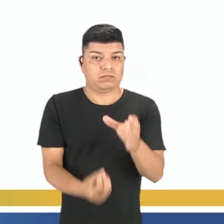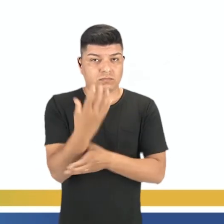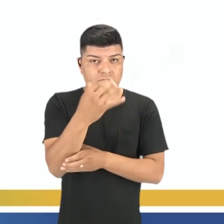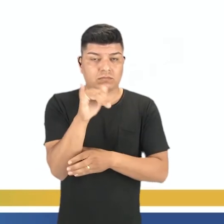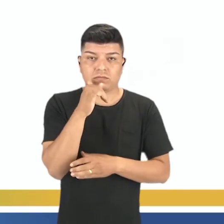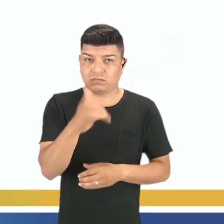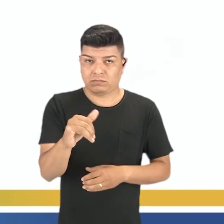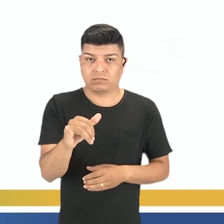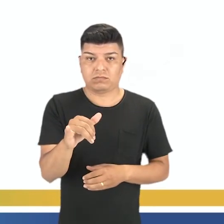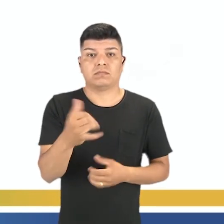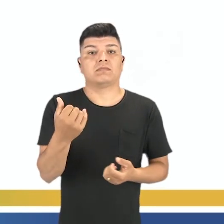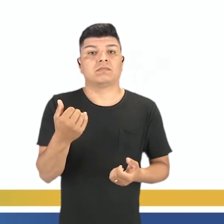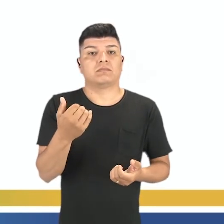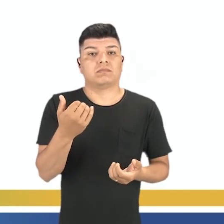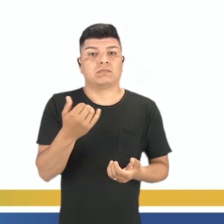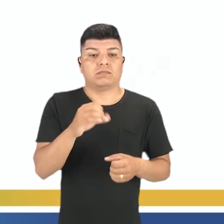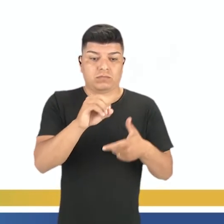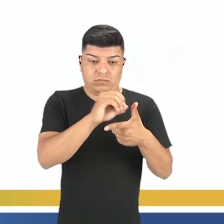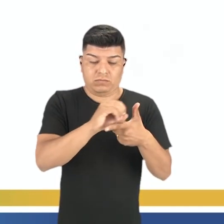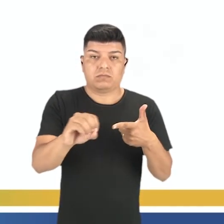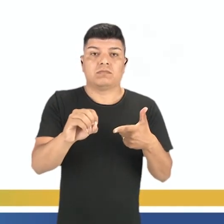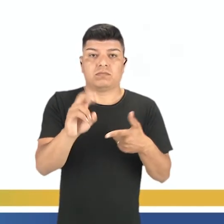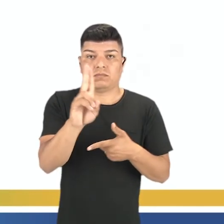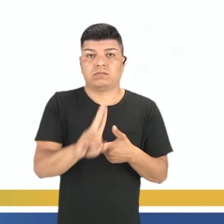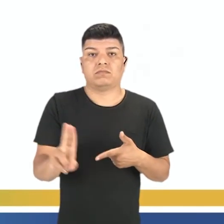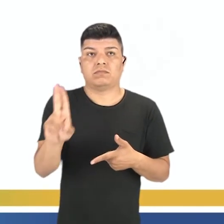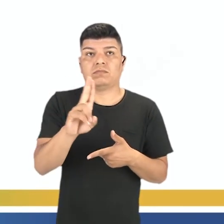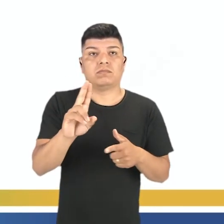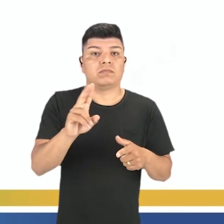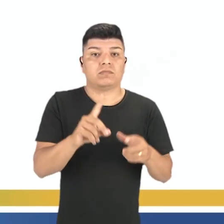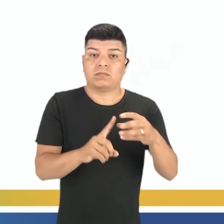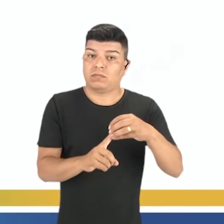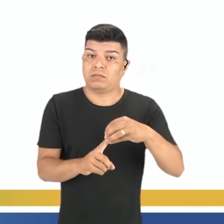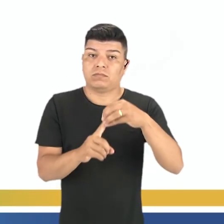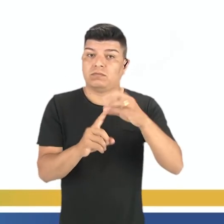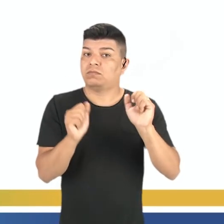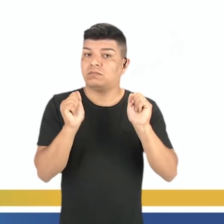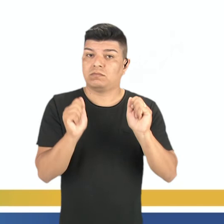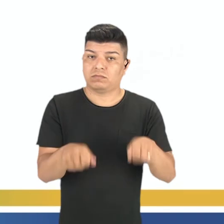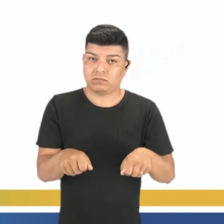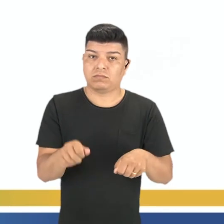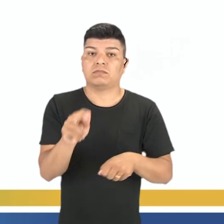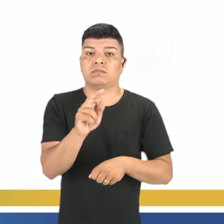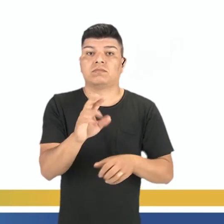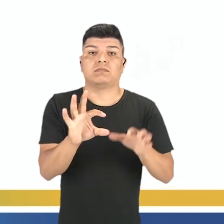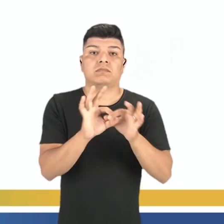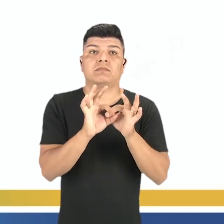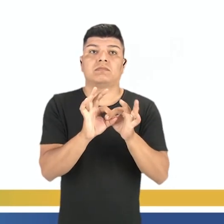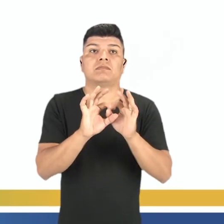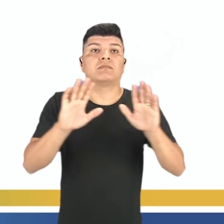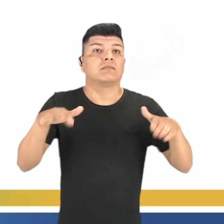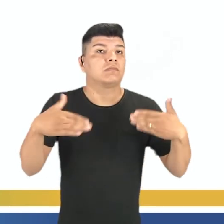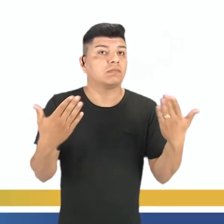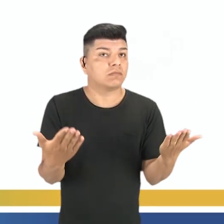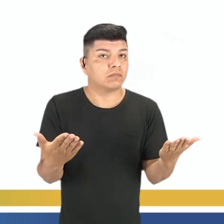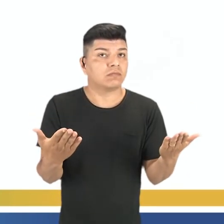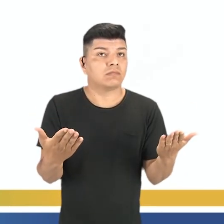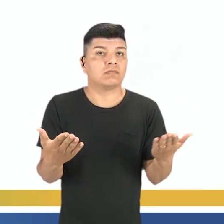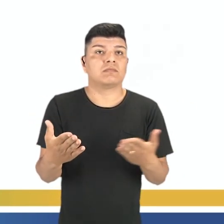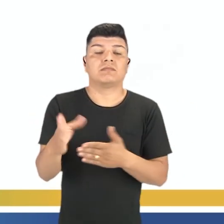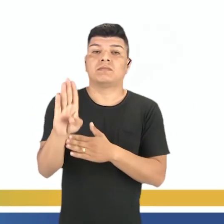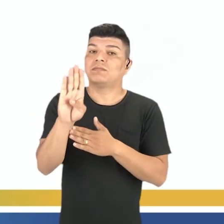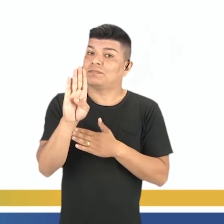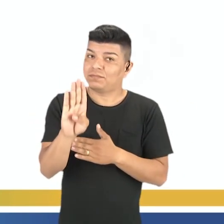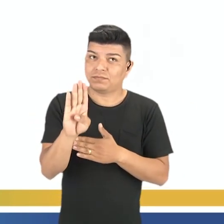energia. Produção de energia. Consumo de oxigênio. A única alternativa que está associada ao consumo de